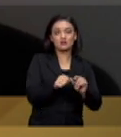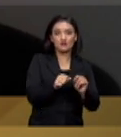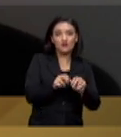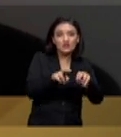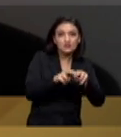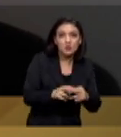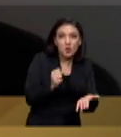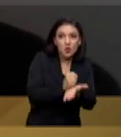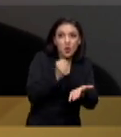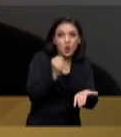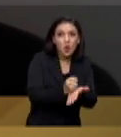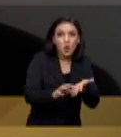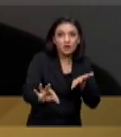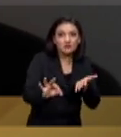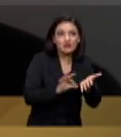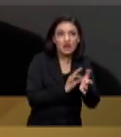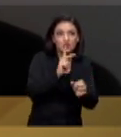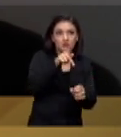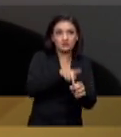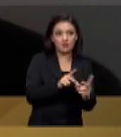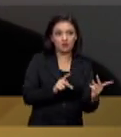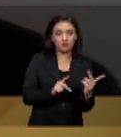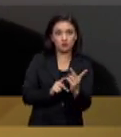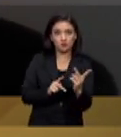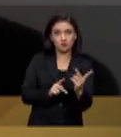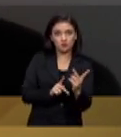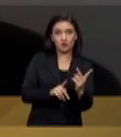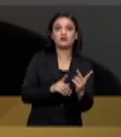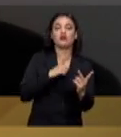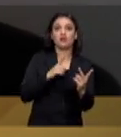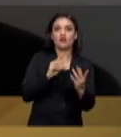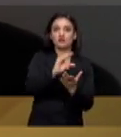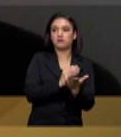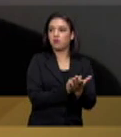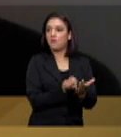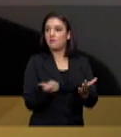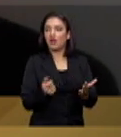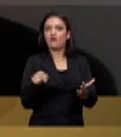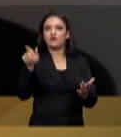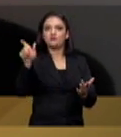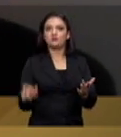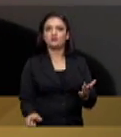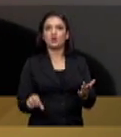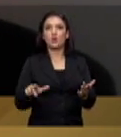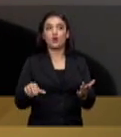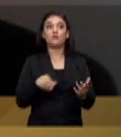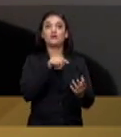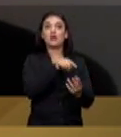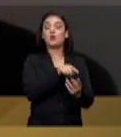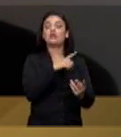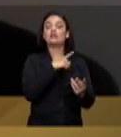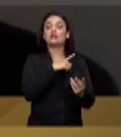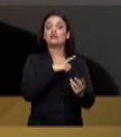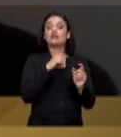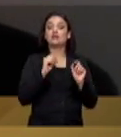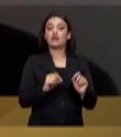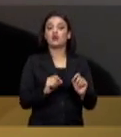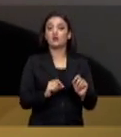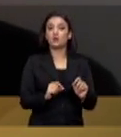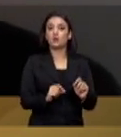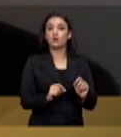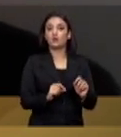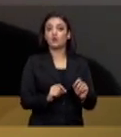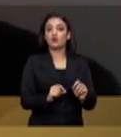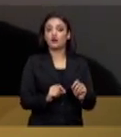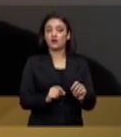contratos celebrados com a Petrobras, os quais, no entender do Ministério Público, abasteciam conta corrente